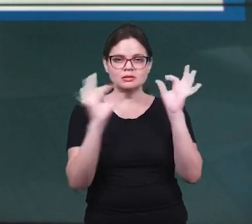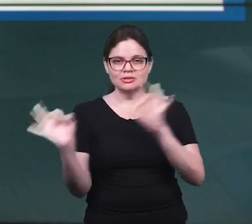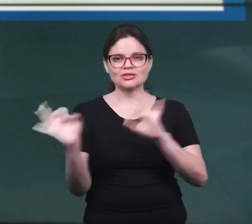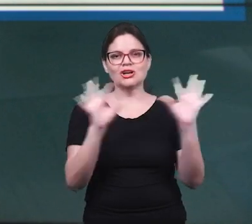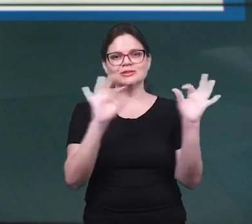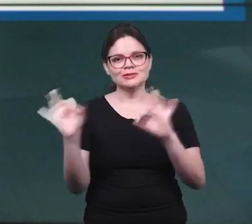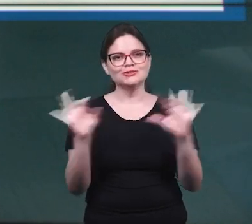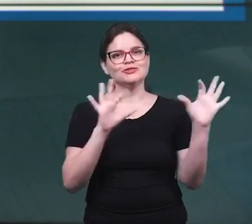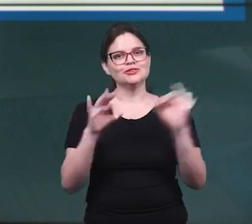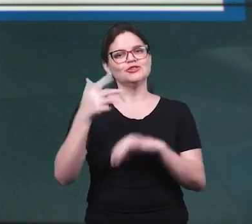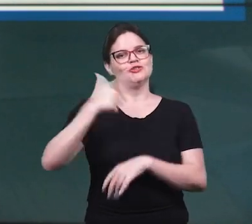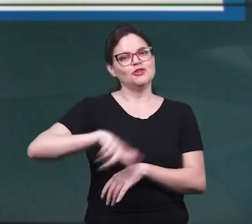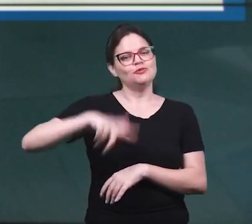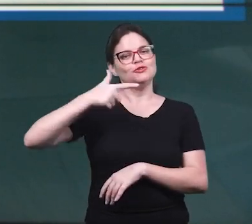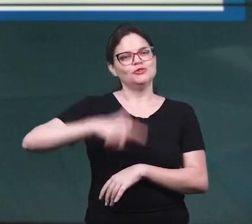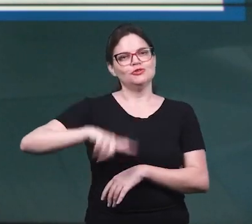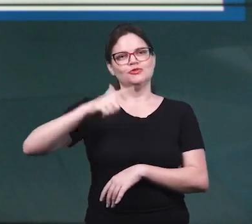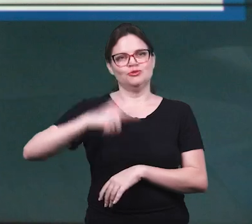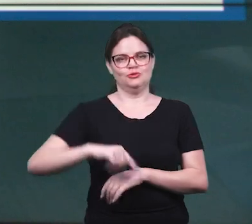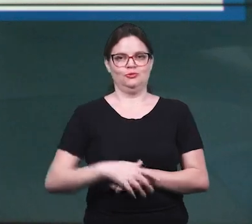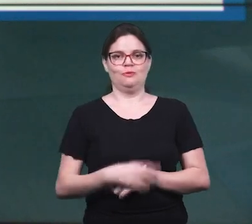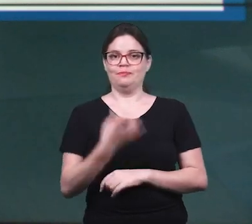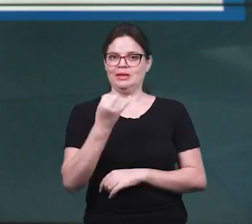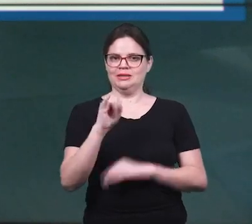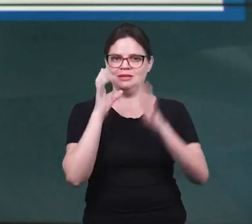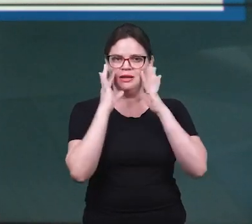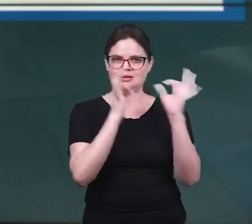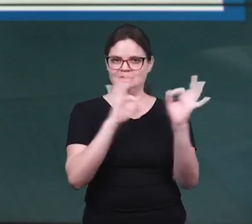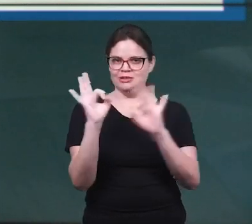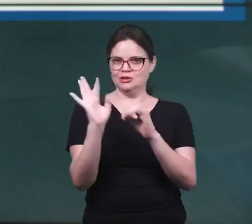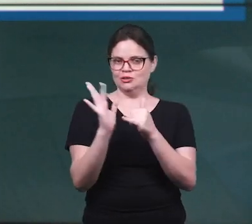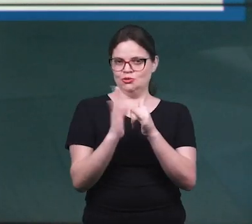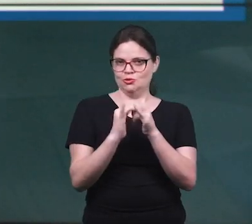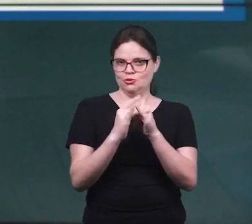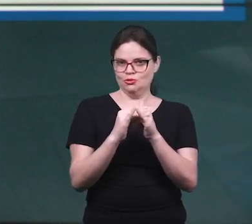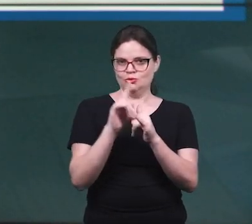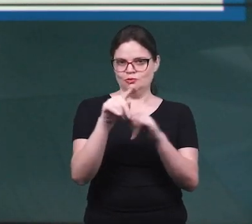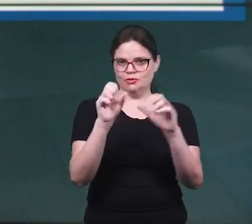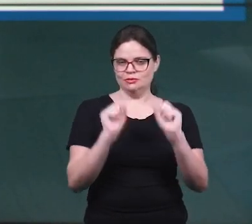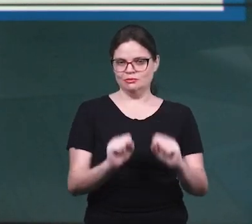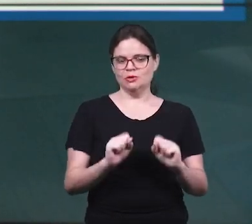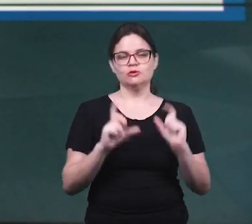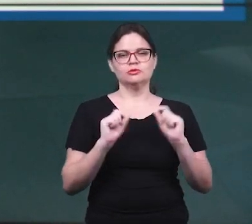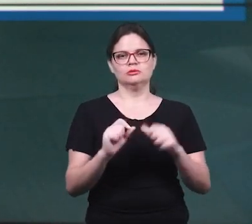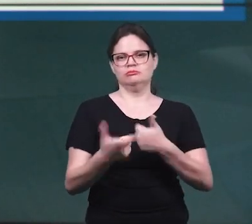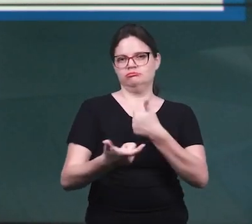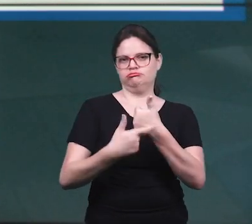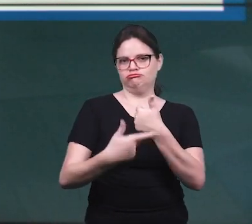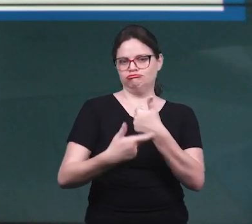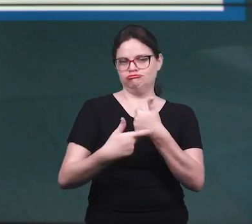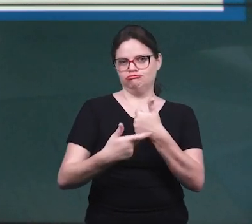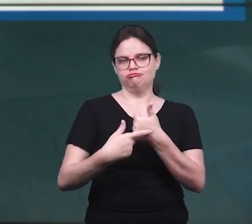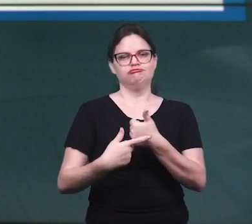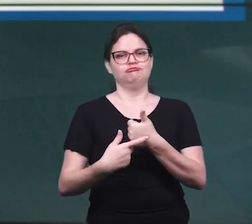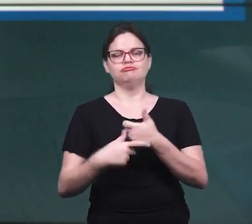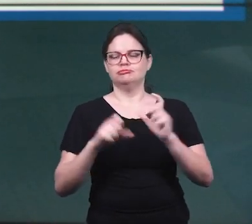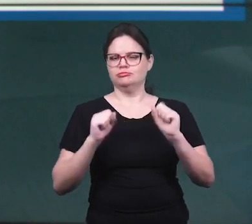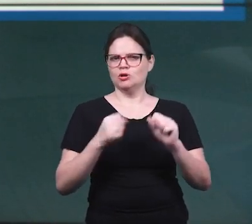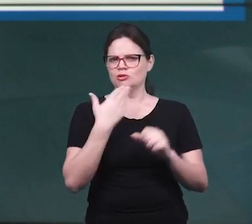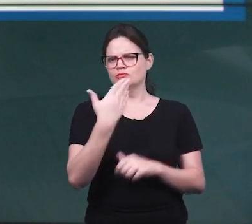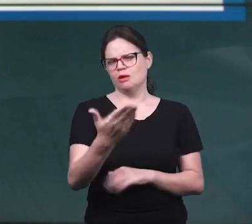rever. Quando estiver vendo no YouTube, você pode, e nós pedimos que você faça